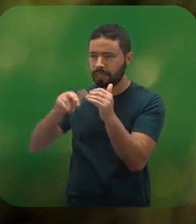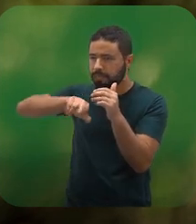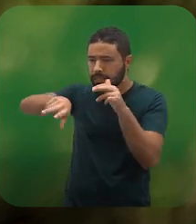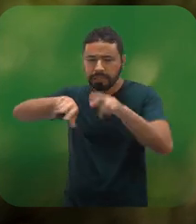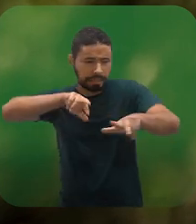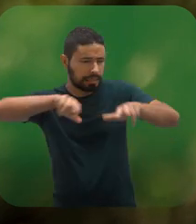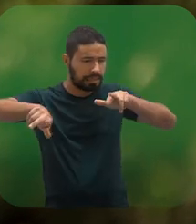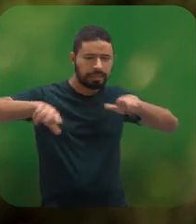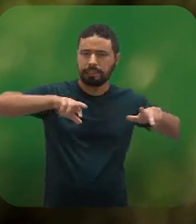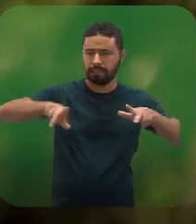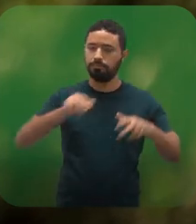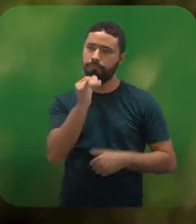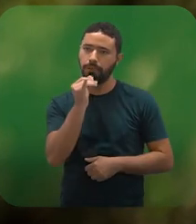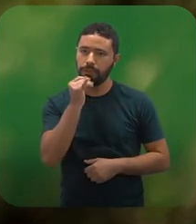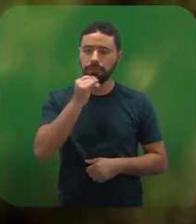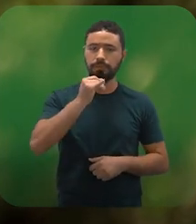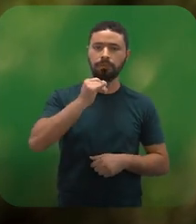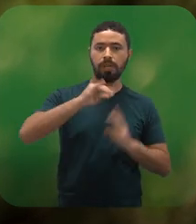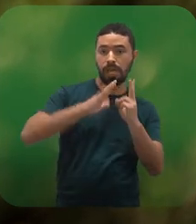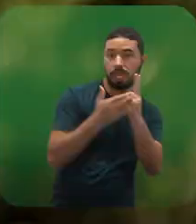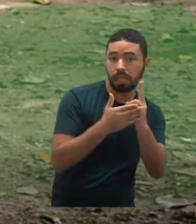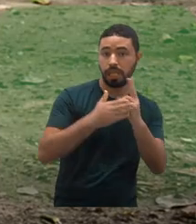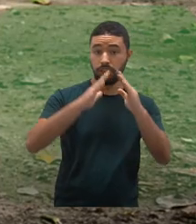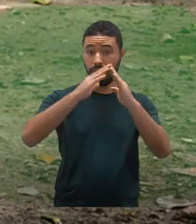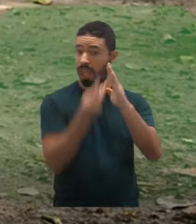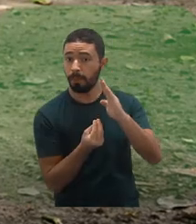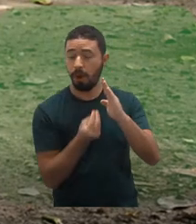diversidades, seja a diversidade indígena, a diversidade quilombola,